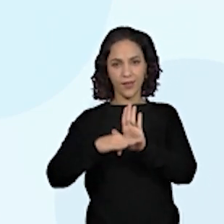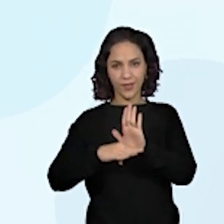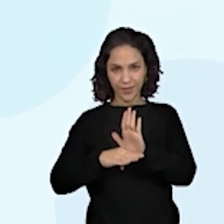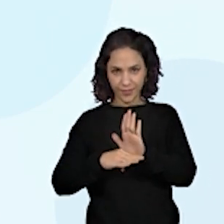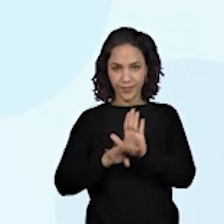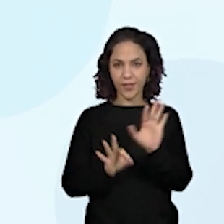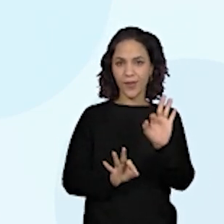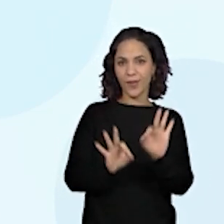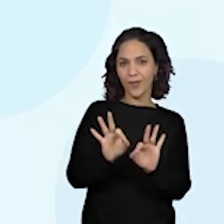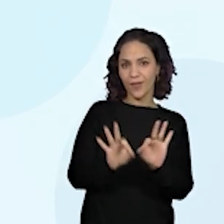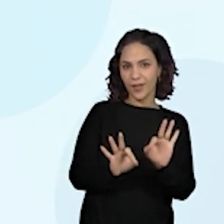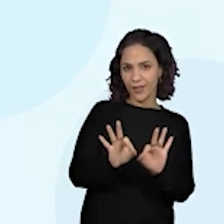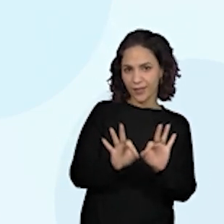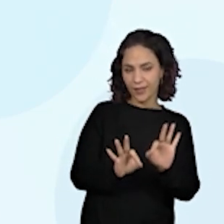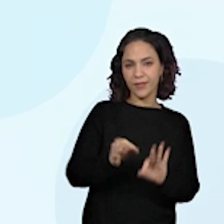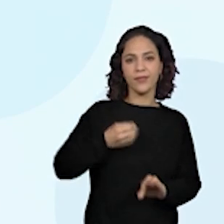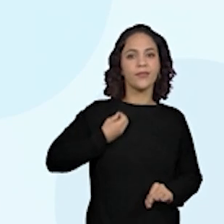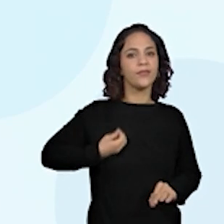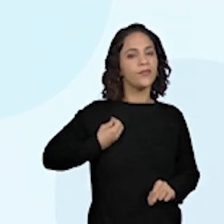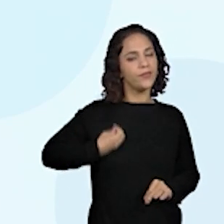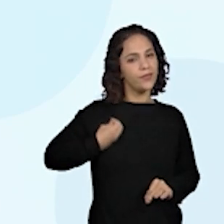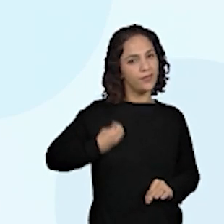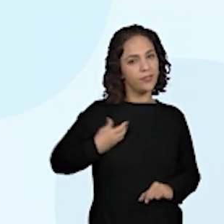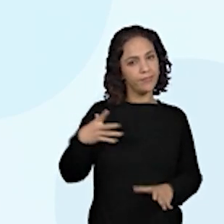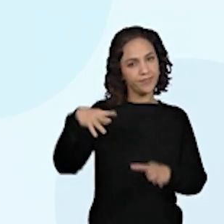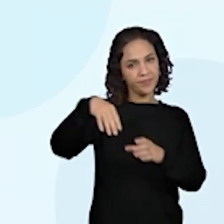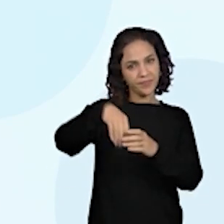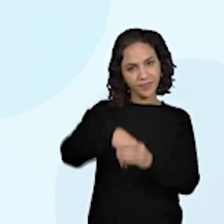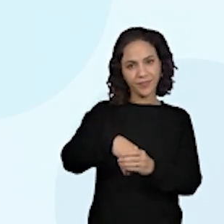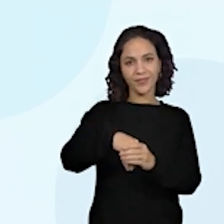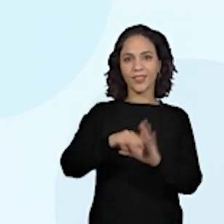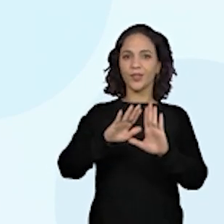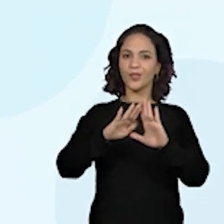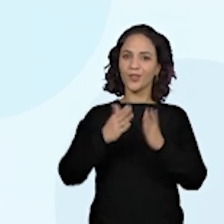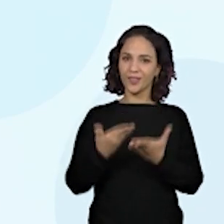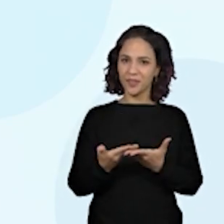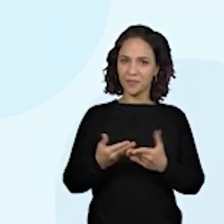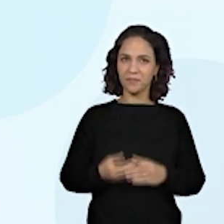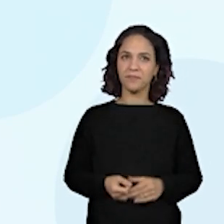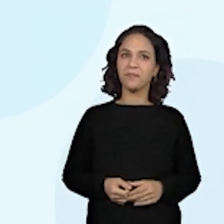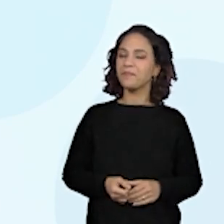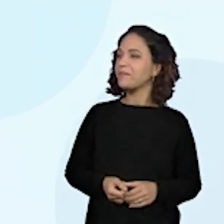organizam a vida na comunidade escolar.